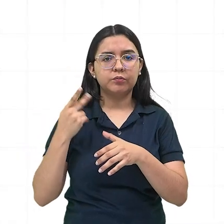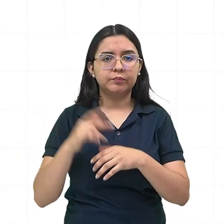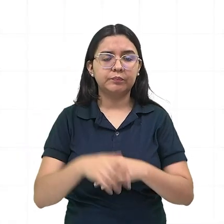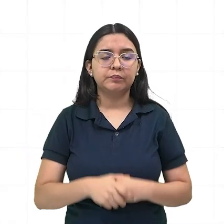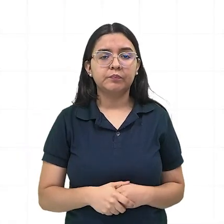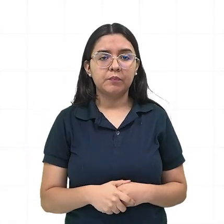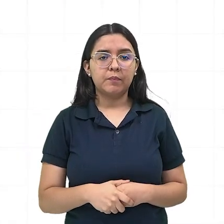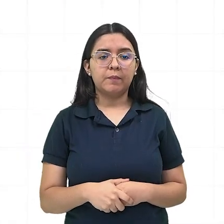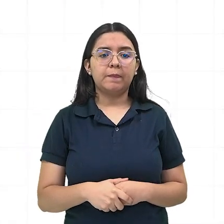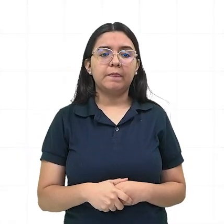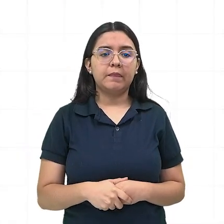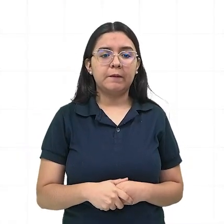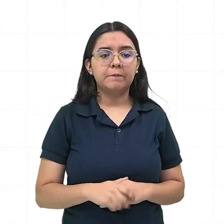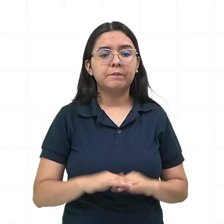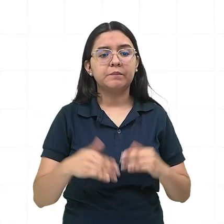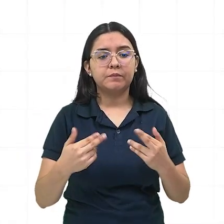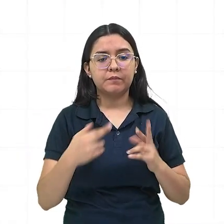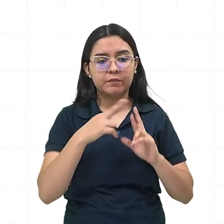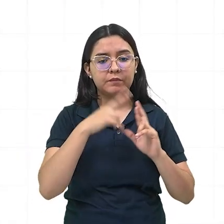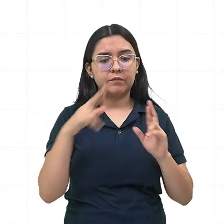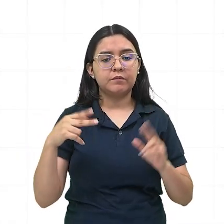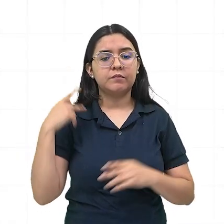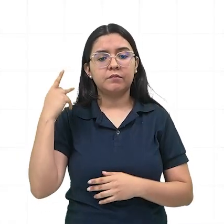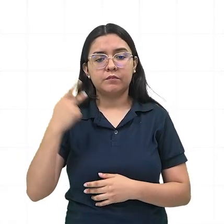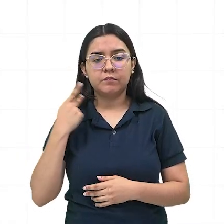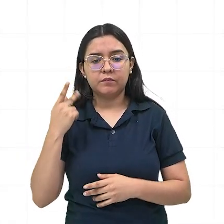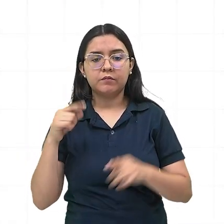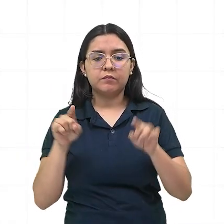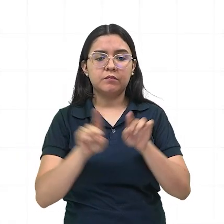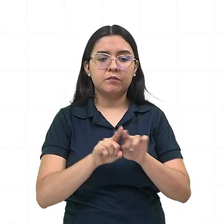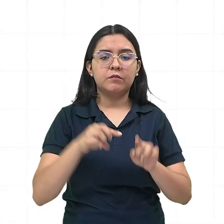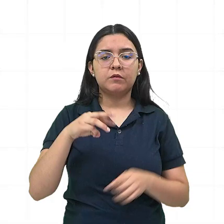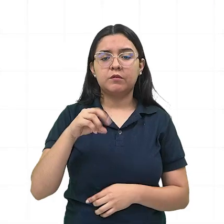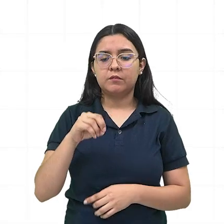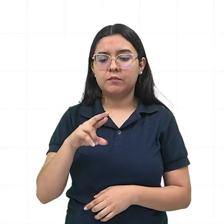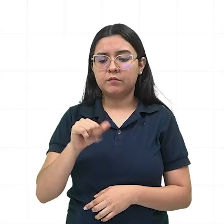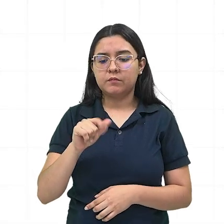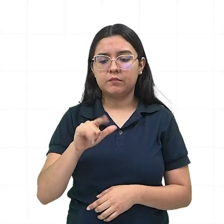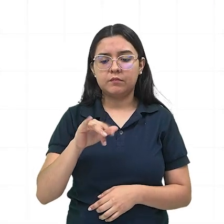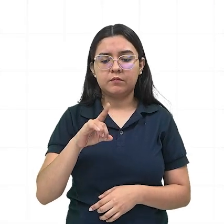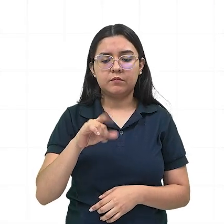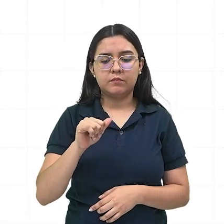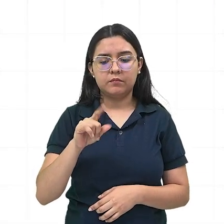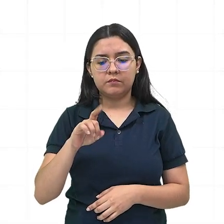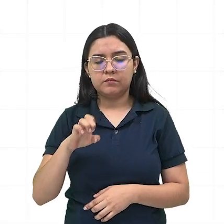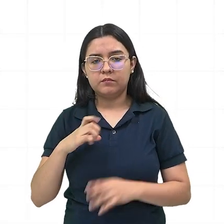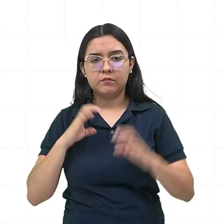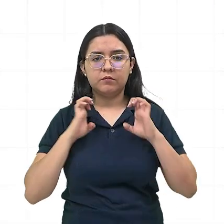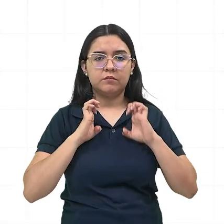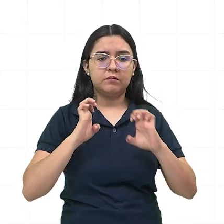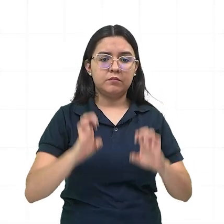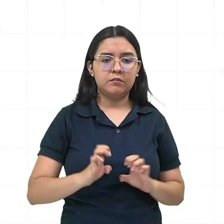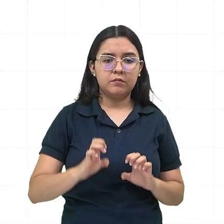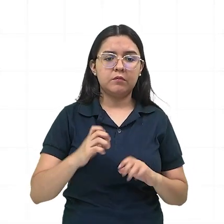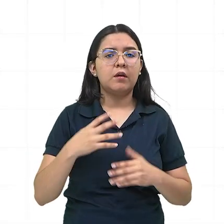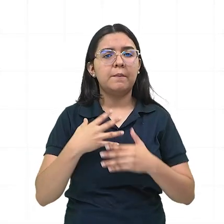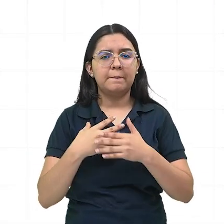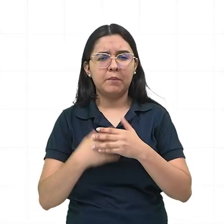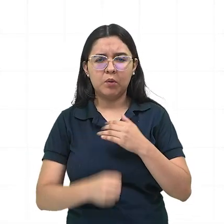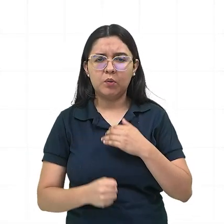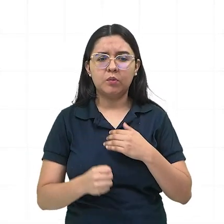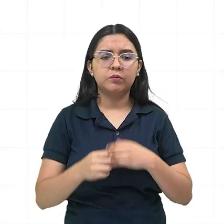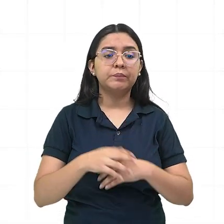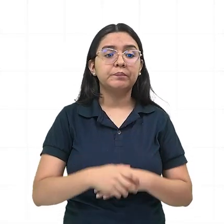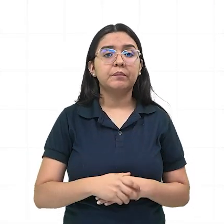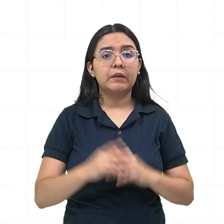né? Religião e política se misturam em questões de moralidade e ética, como o debate sobre aborto, eutanásia,